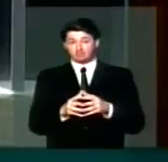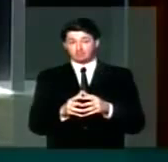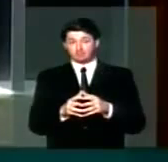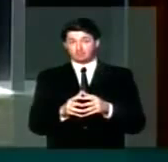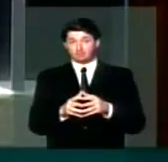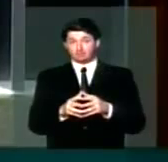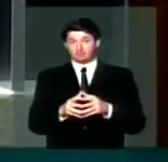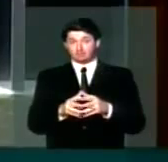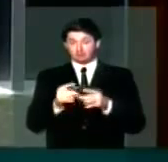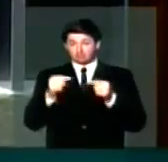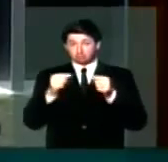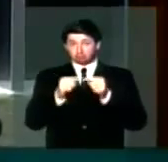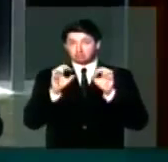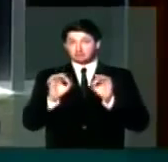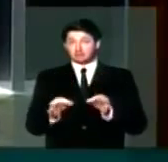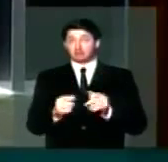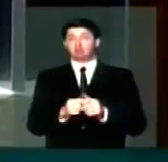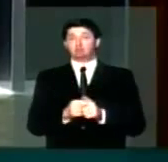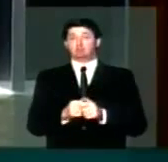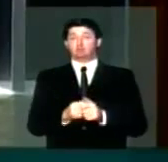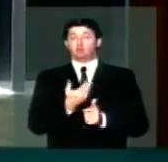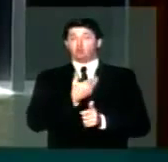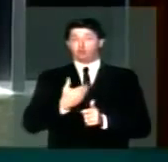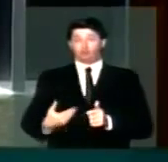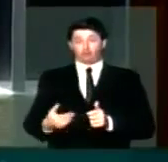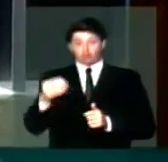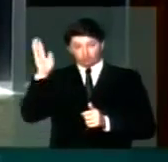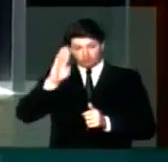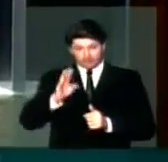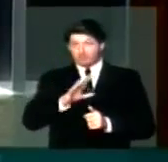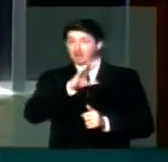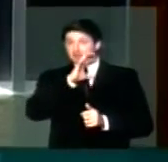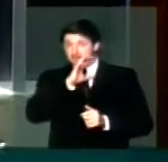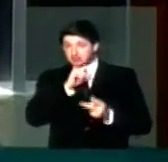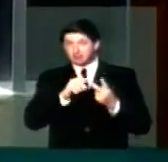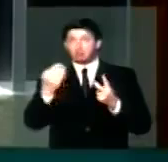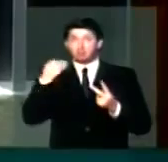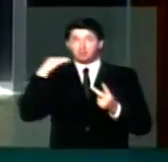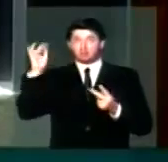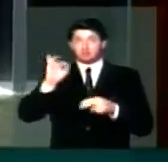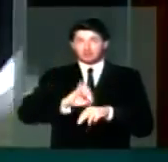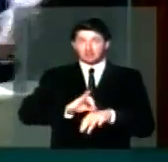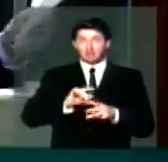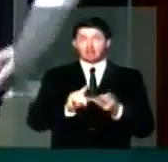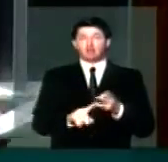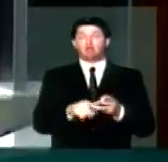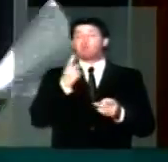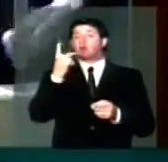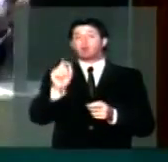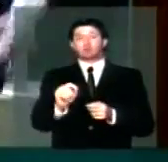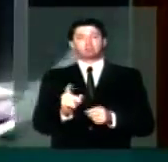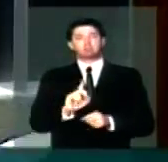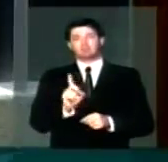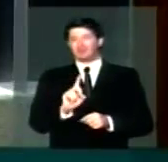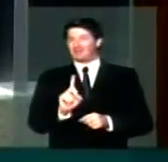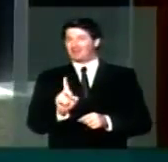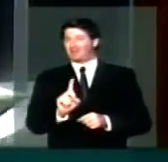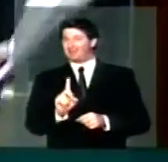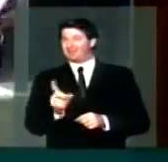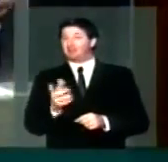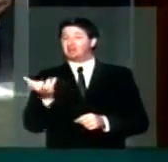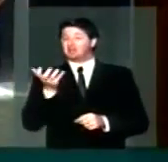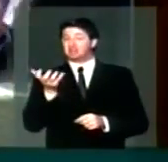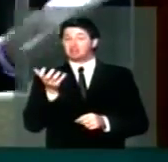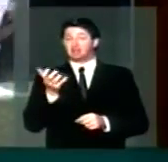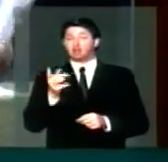de forma adequada, o governo brasileiro, a Receita Federal, o Banco Central, diz o quê? Não,